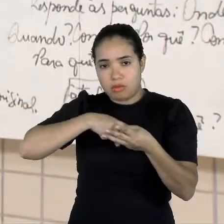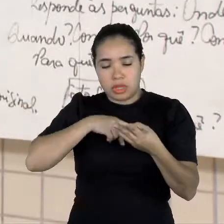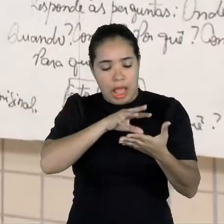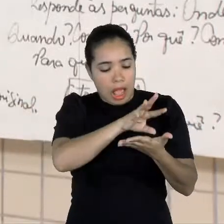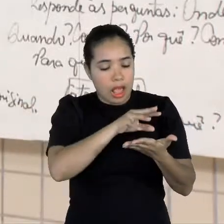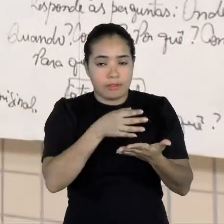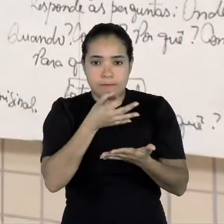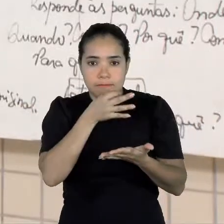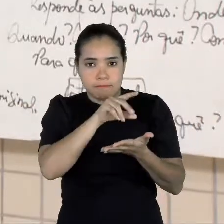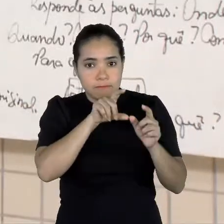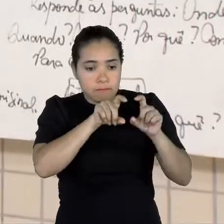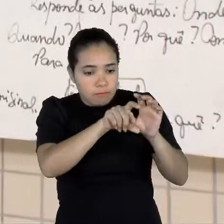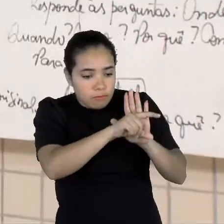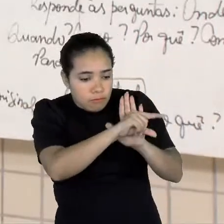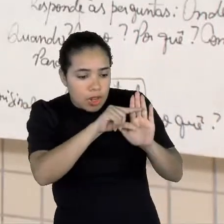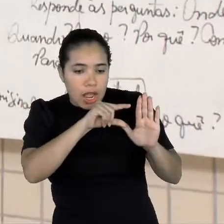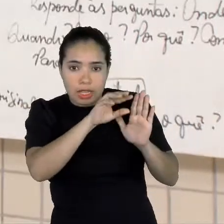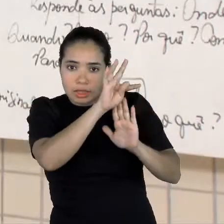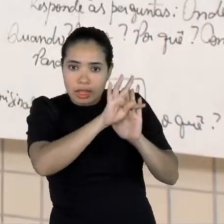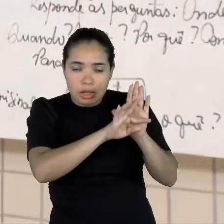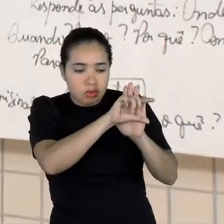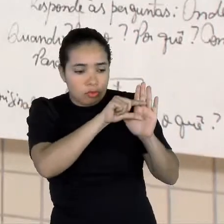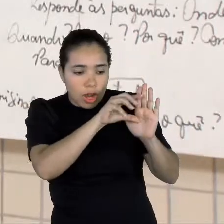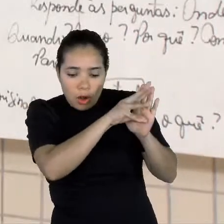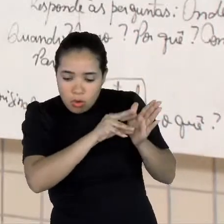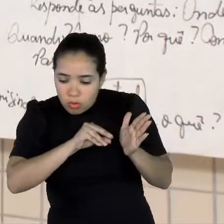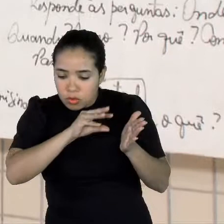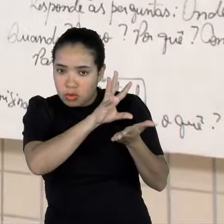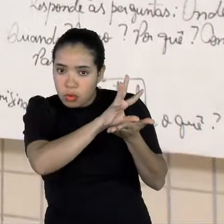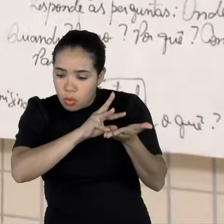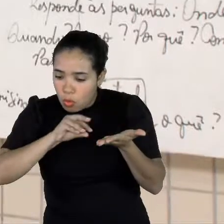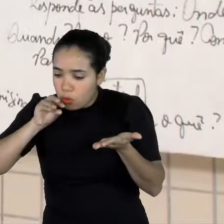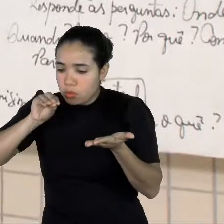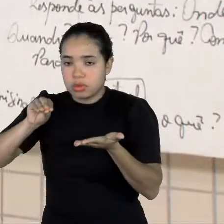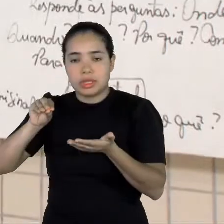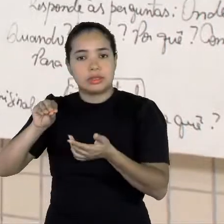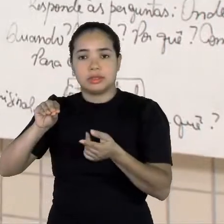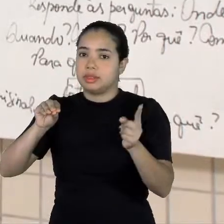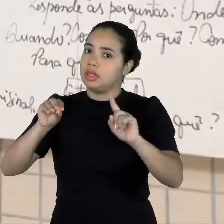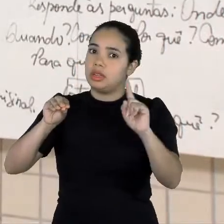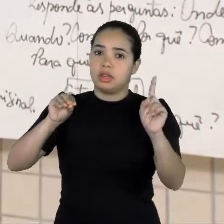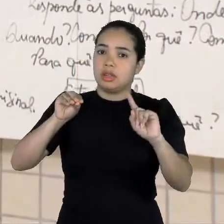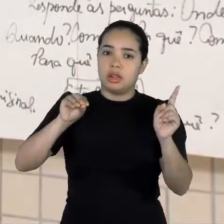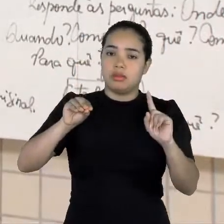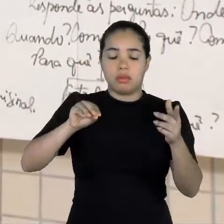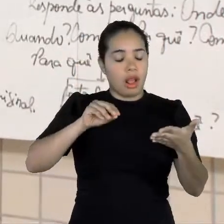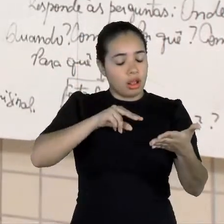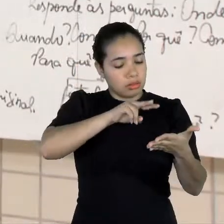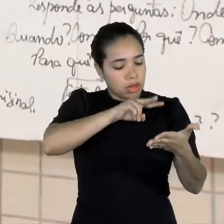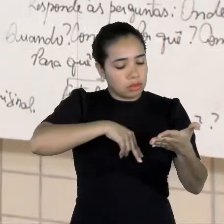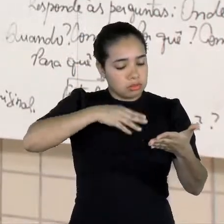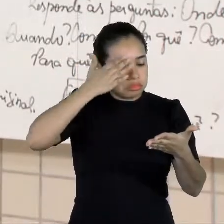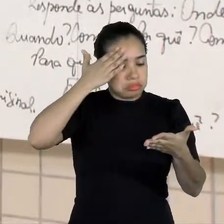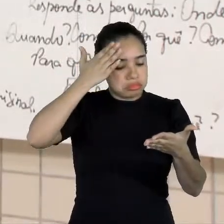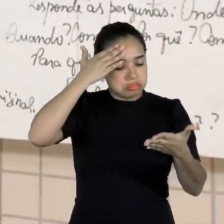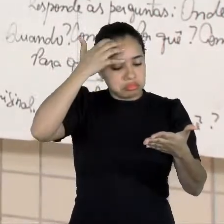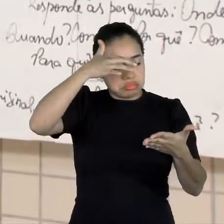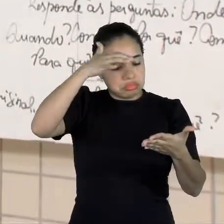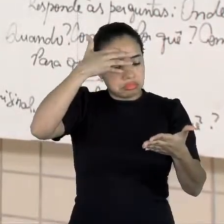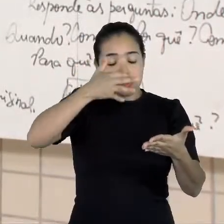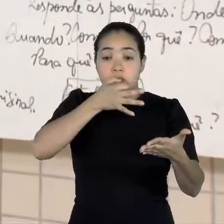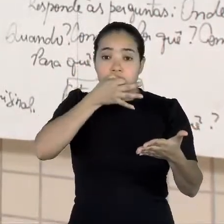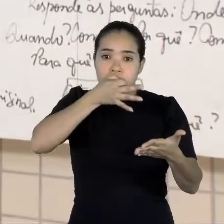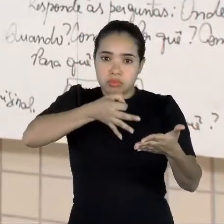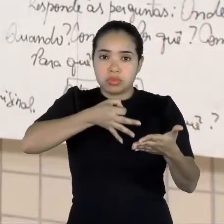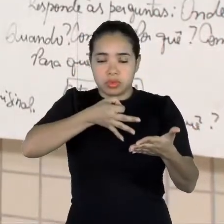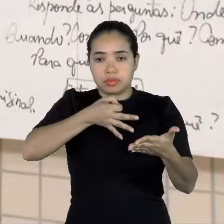texto, tá? Exprime-se as ideias principais por palavras nossas. Eu não vou lá e copio aquela parte do texto, não.